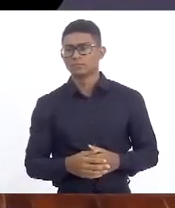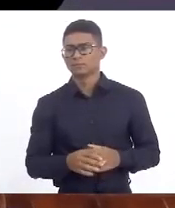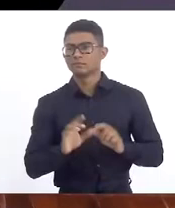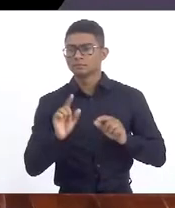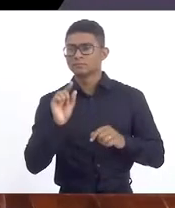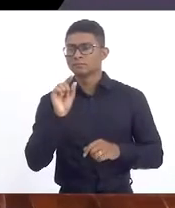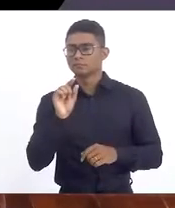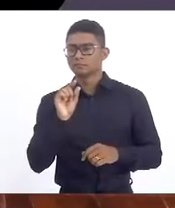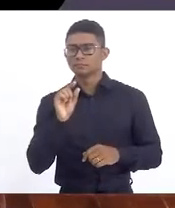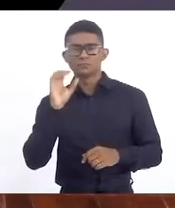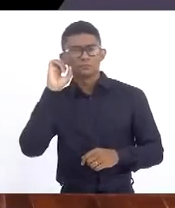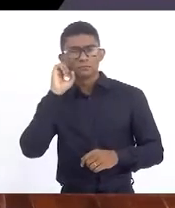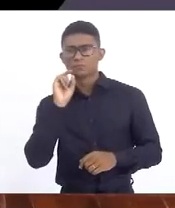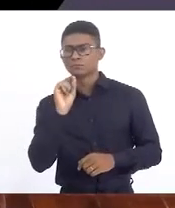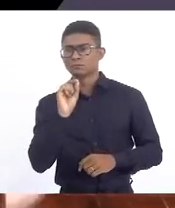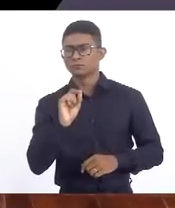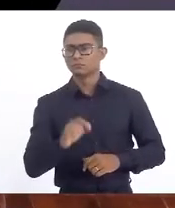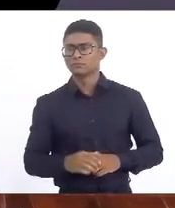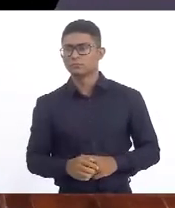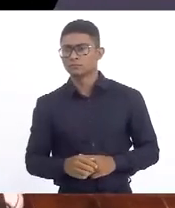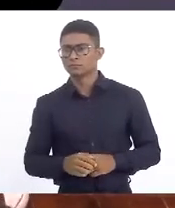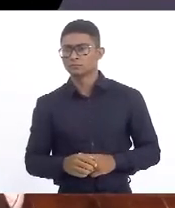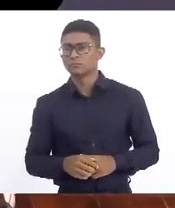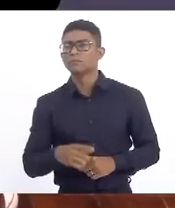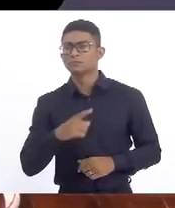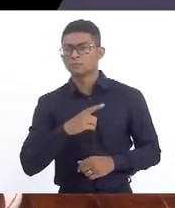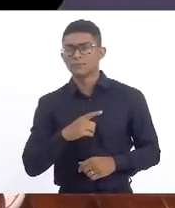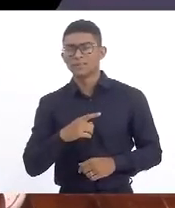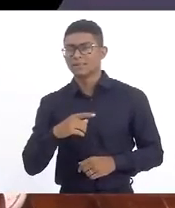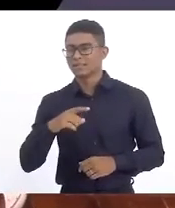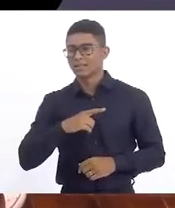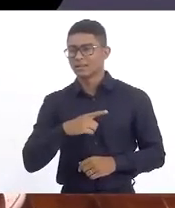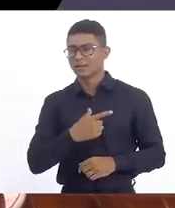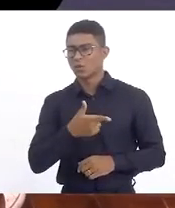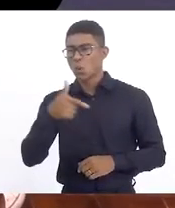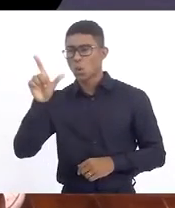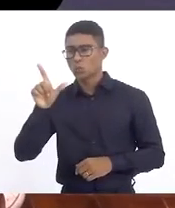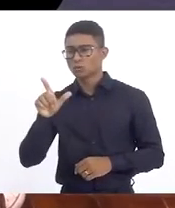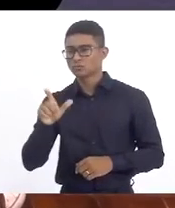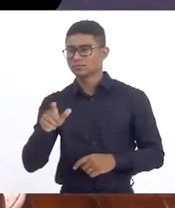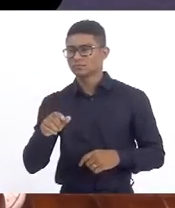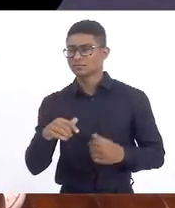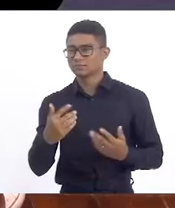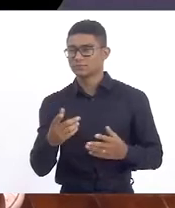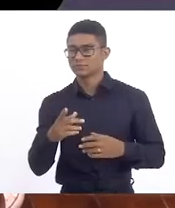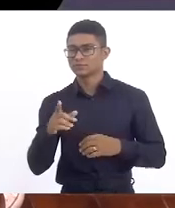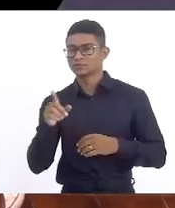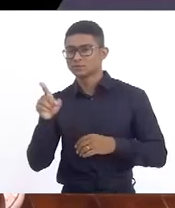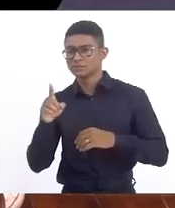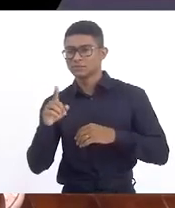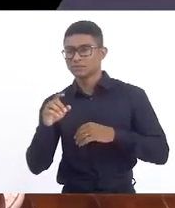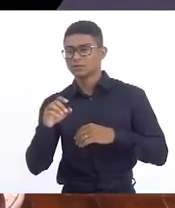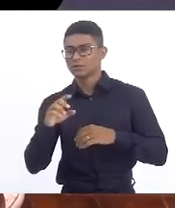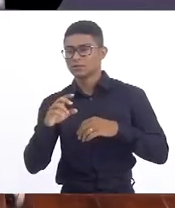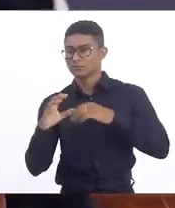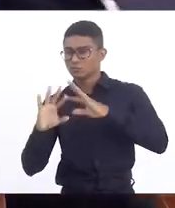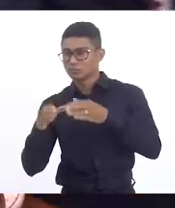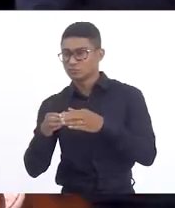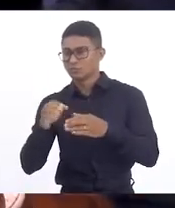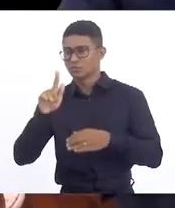o representante da Genersa, que disse que tem um compromisso. Como a Genersa é o órgão que faz a parte da fiscalização e